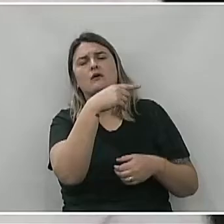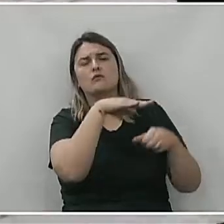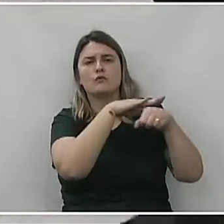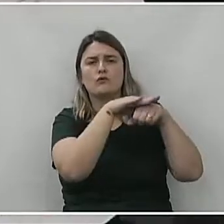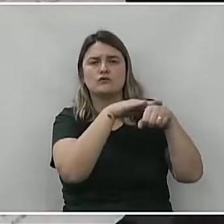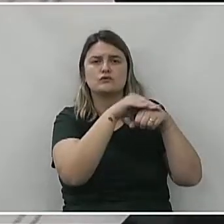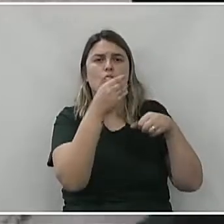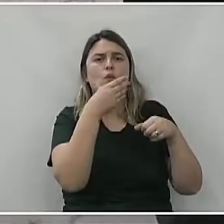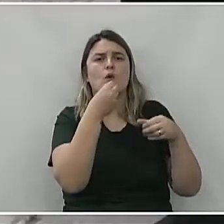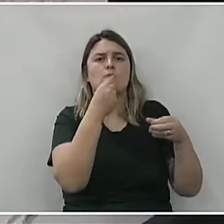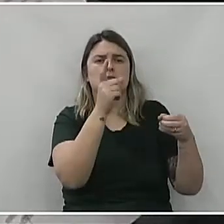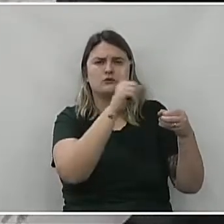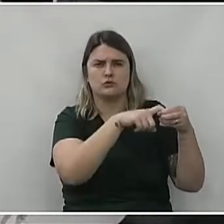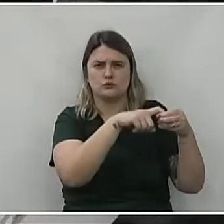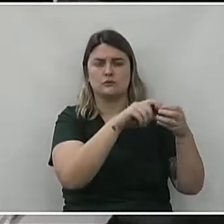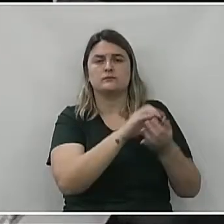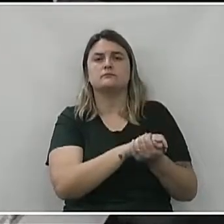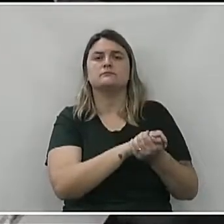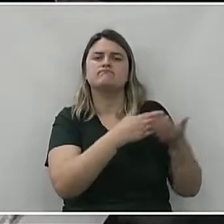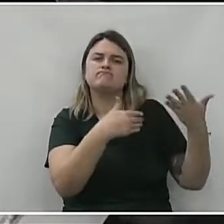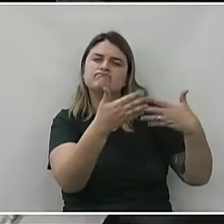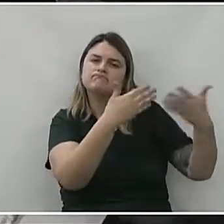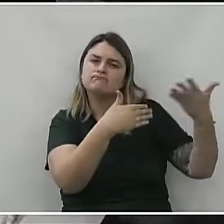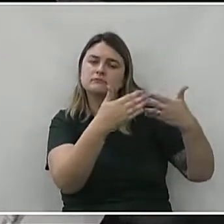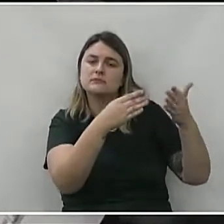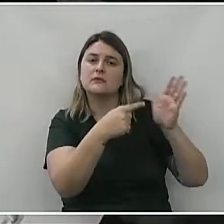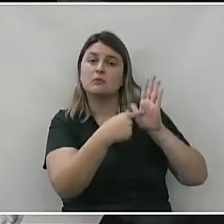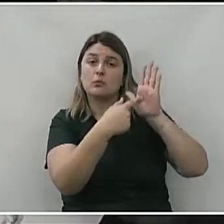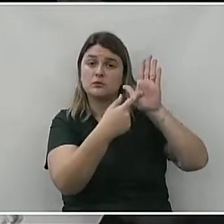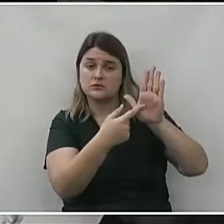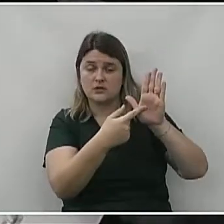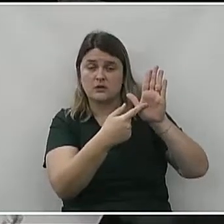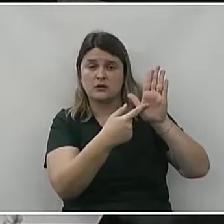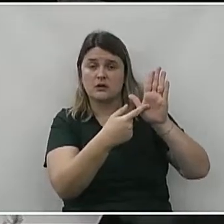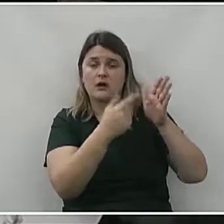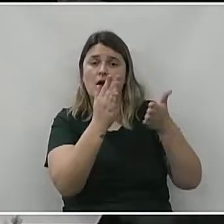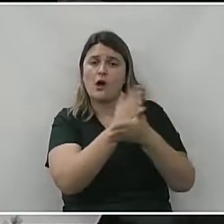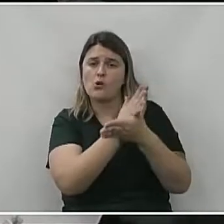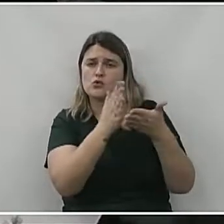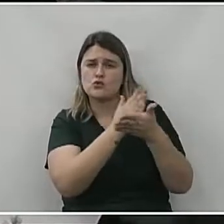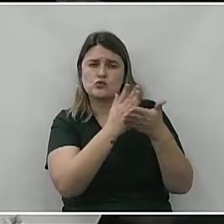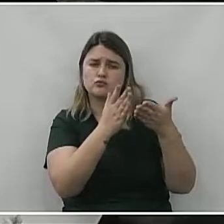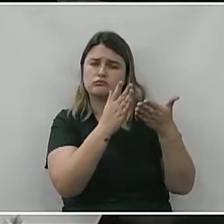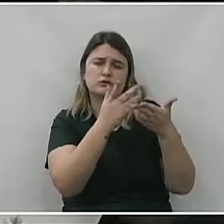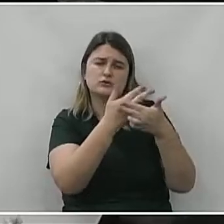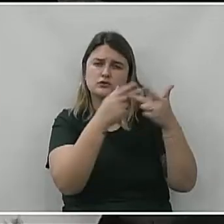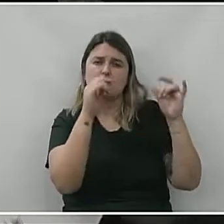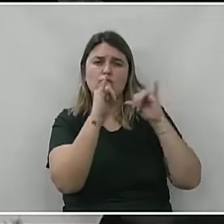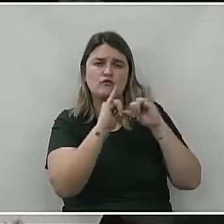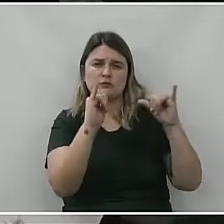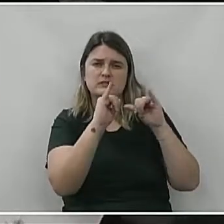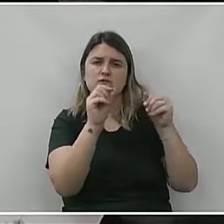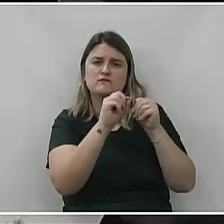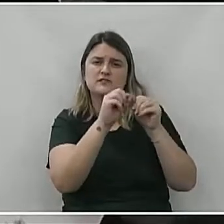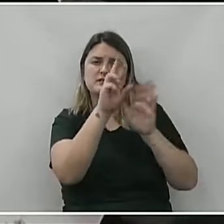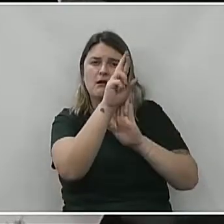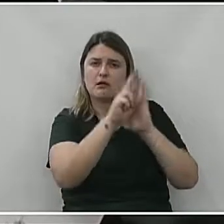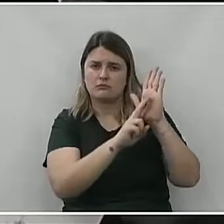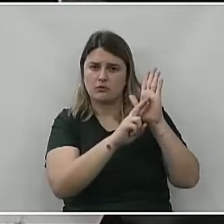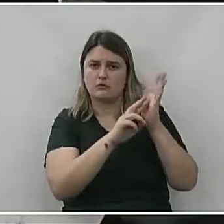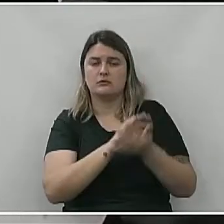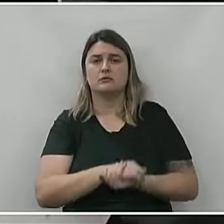com o proprietário, né? E eu trouxe aqui então um relatório que a gente coletou de tudo